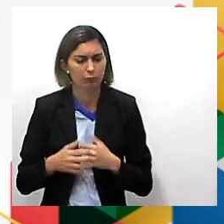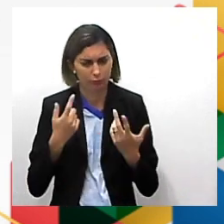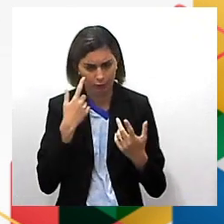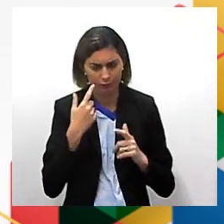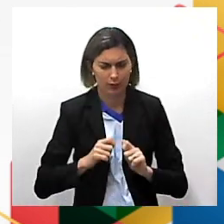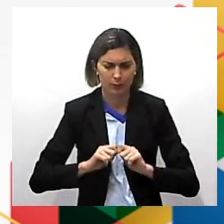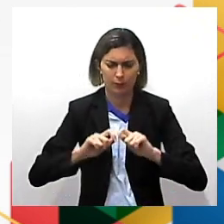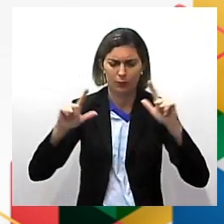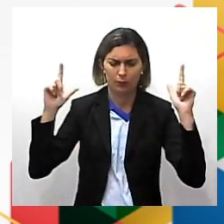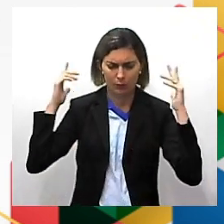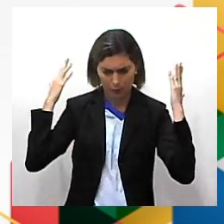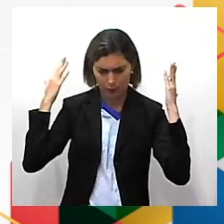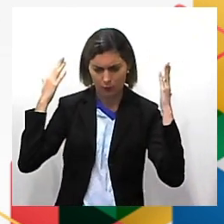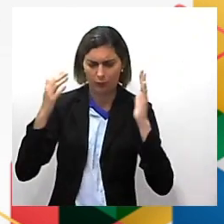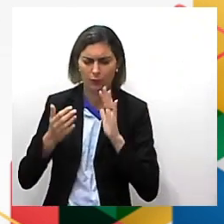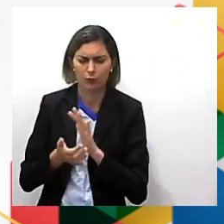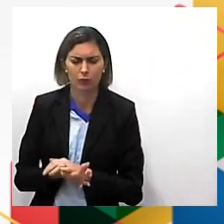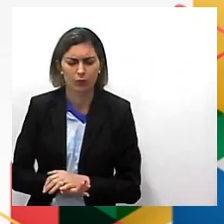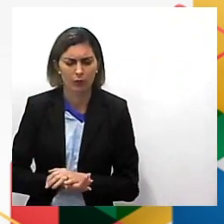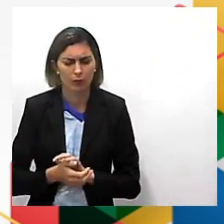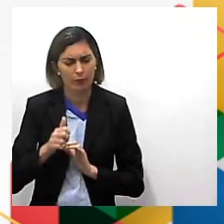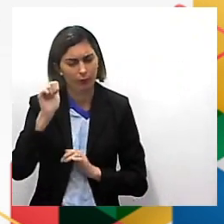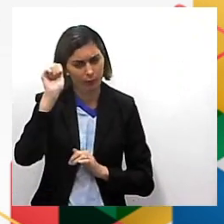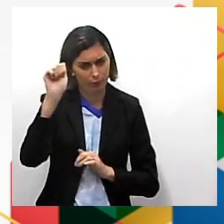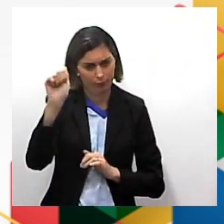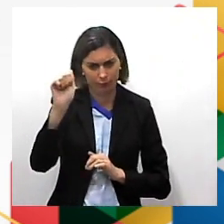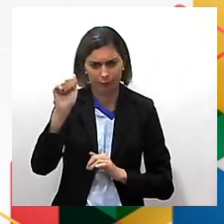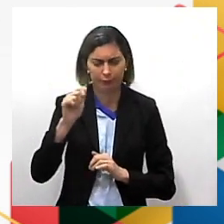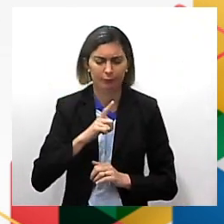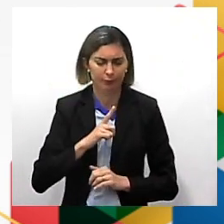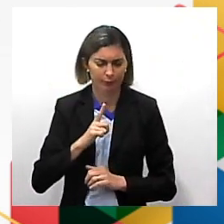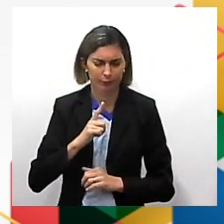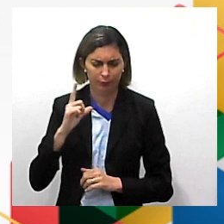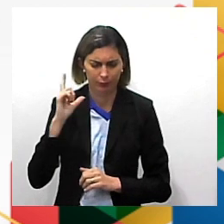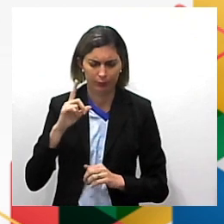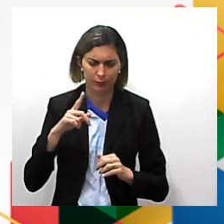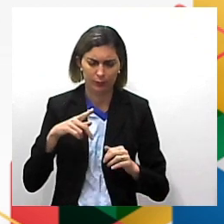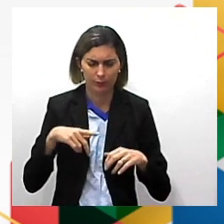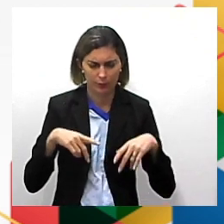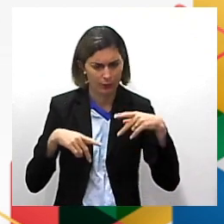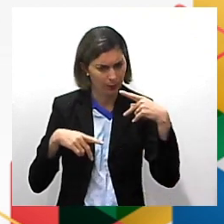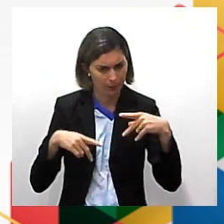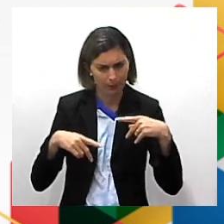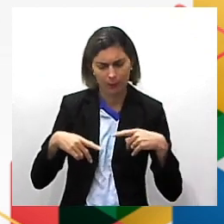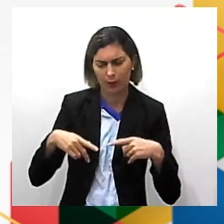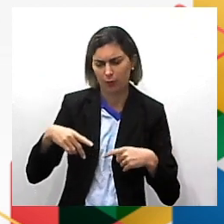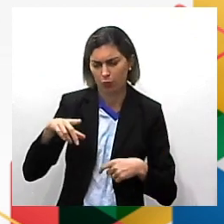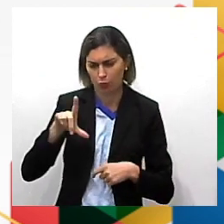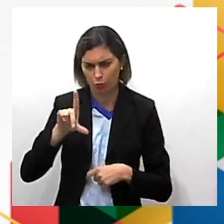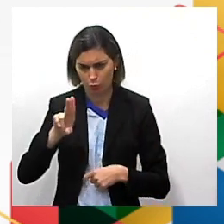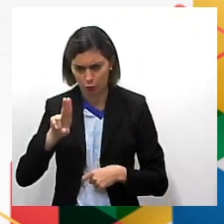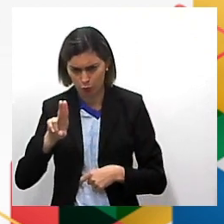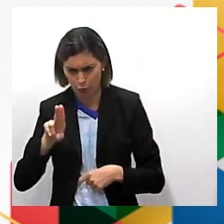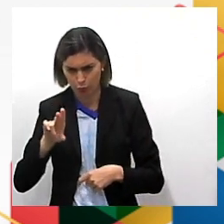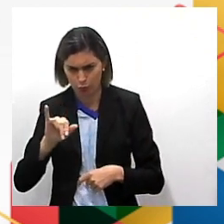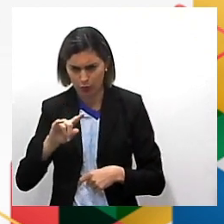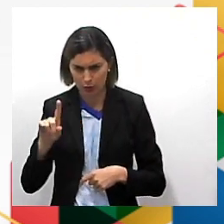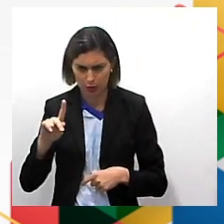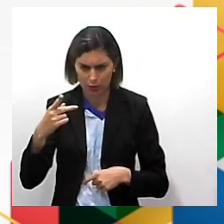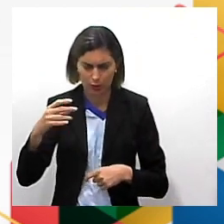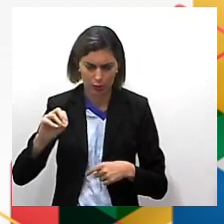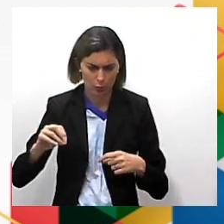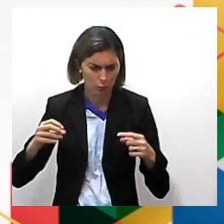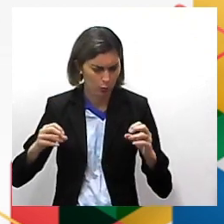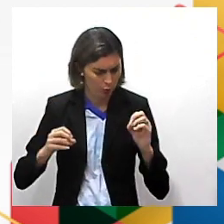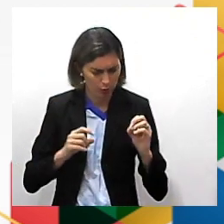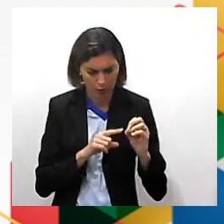joga para mim aí o gráfico. Olha, na letra A eu tenho tanto Pedrão quanto Luizinho saindo da mesma distância, do